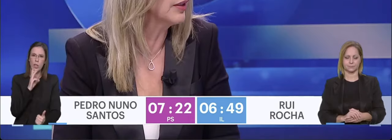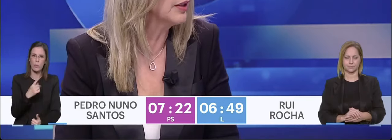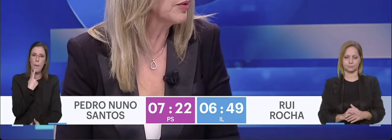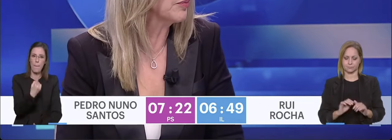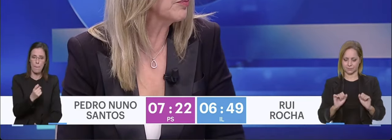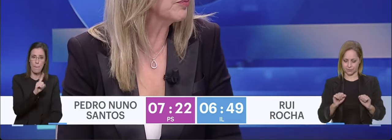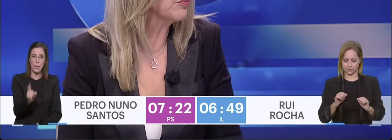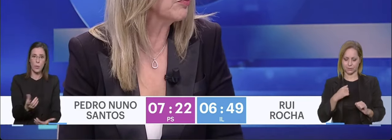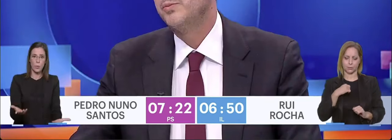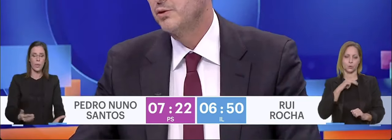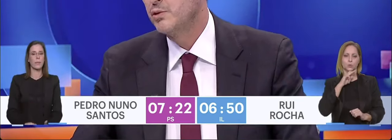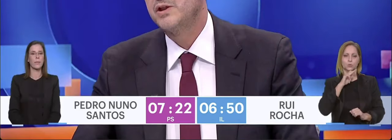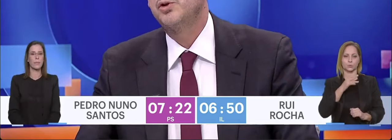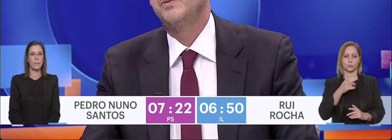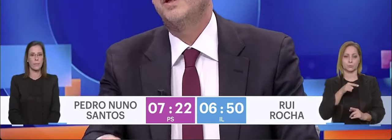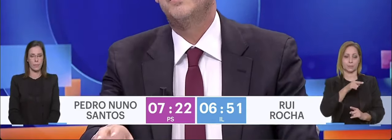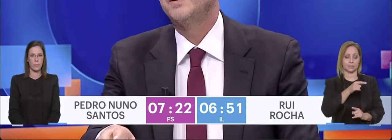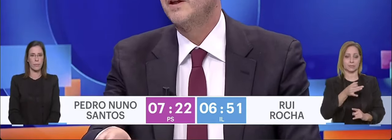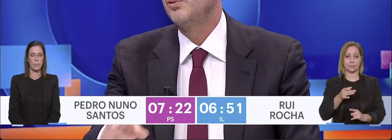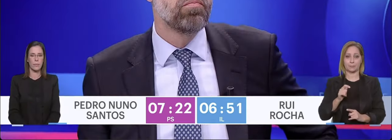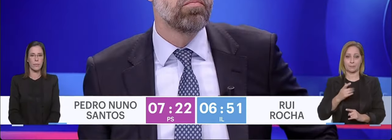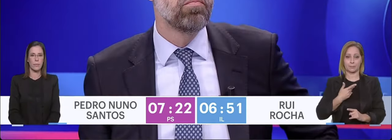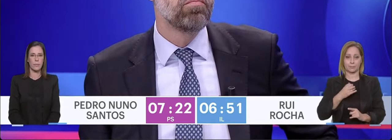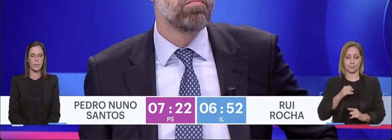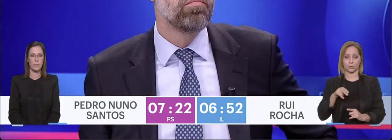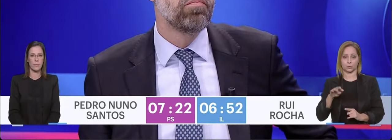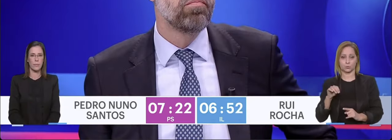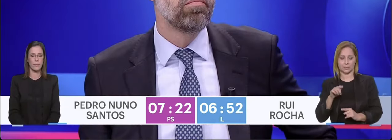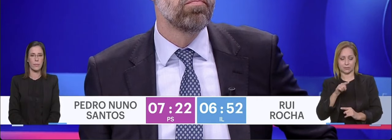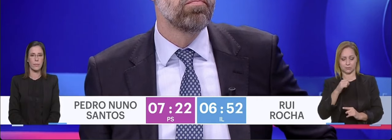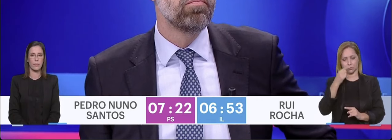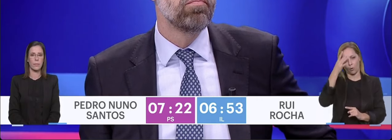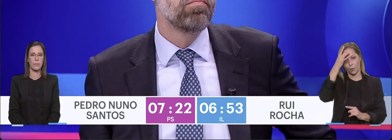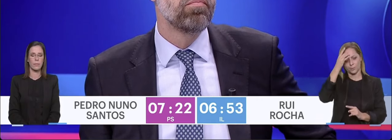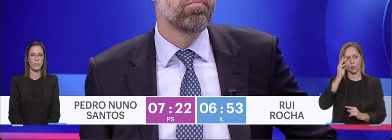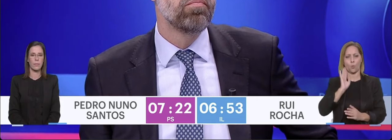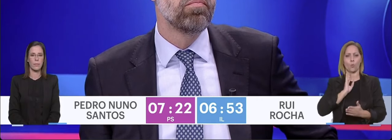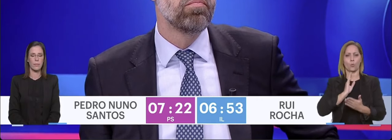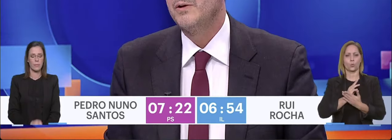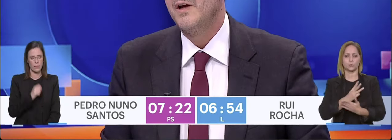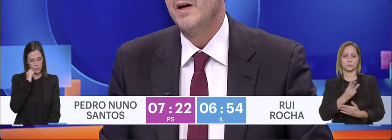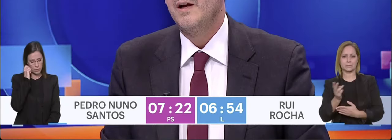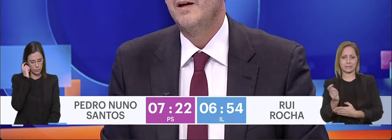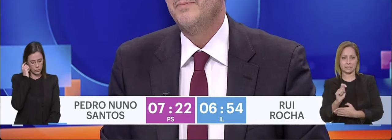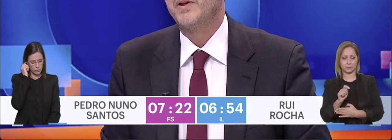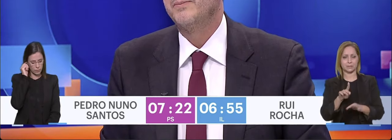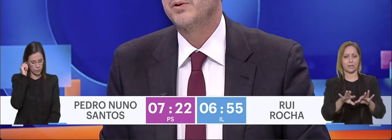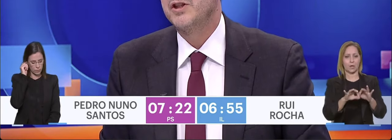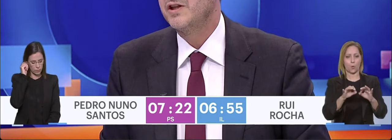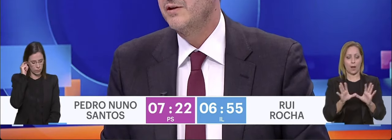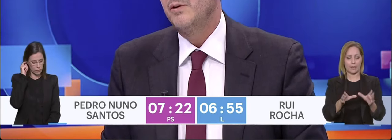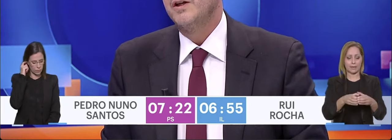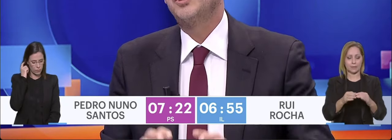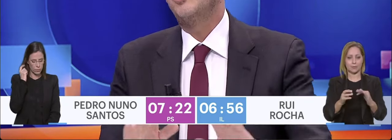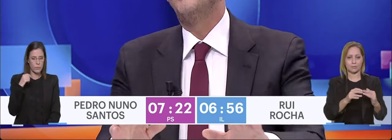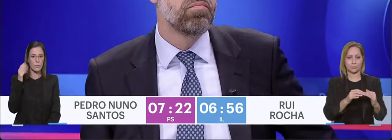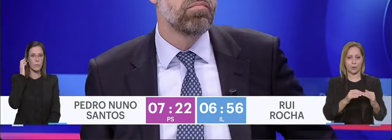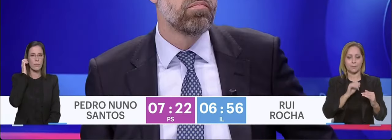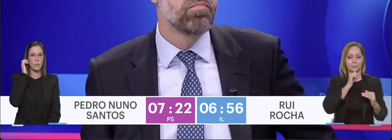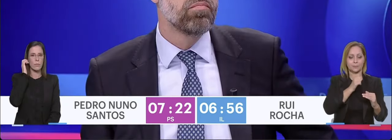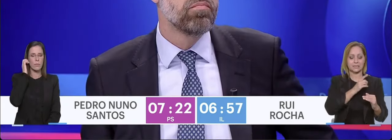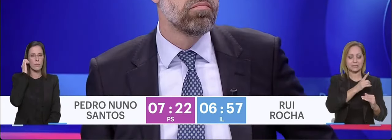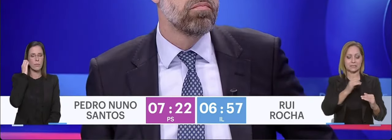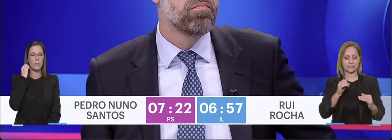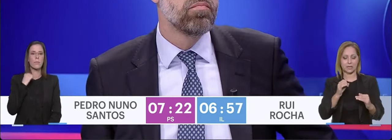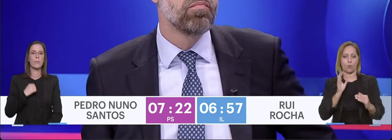pergunta sim vou responder mas a posição do Pedro Santos sobre esta matéria do último trimestre é como aquelas equipas de futebol que estão a perder por 6-0 chega ao